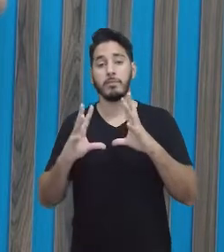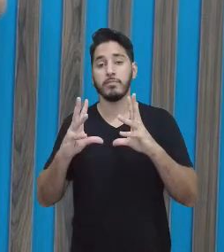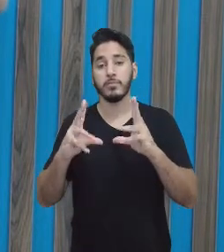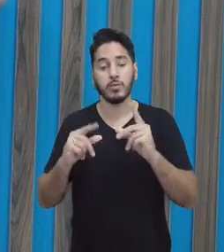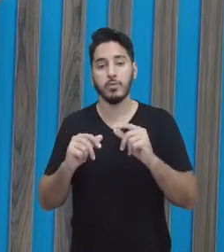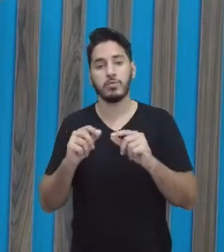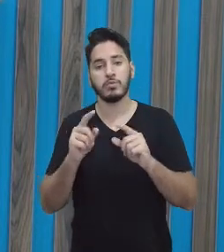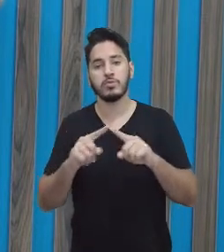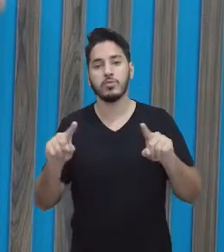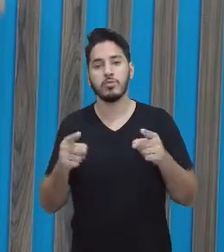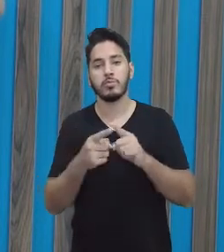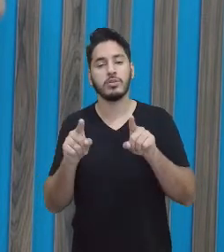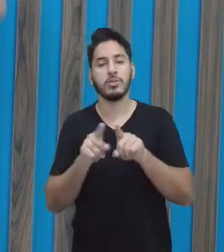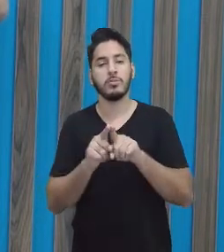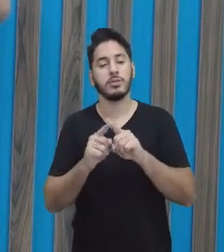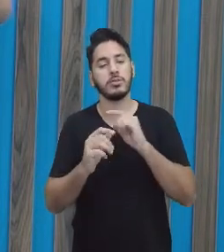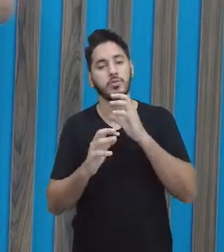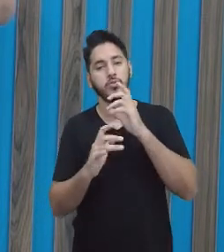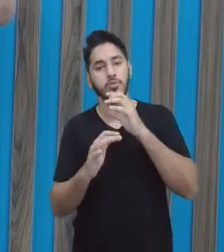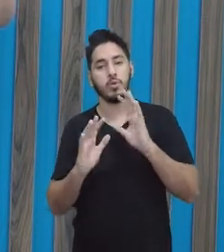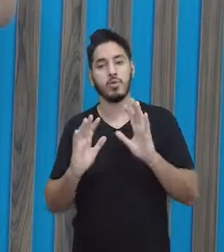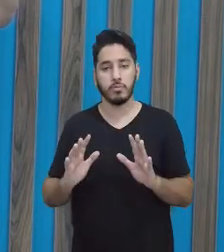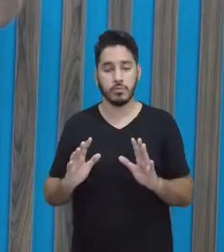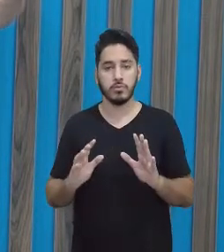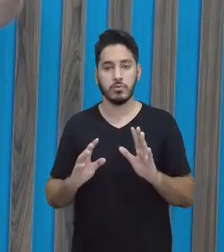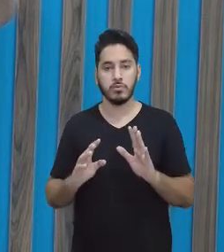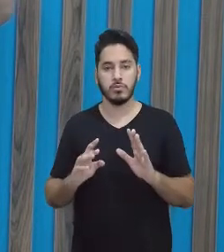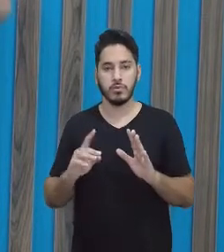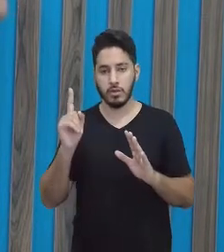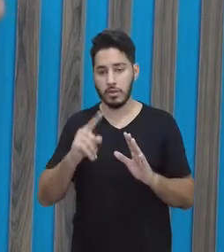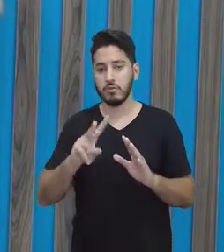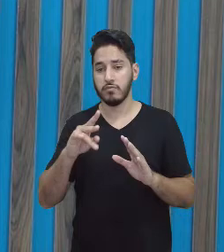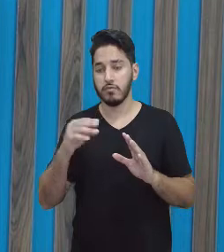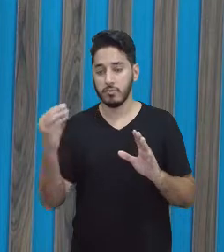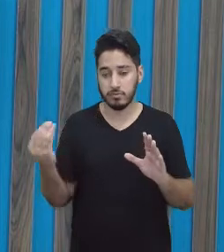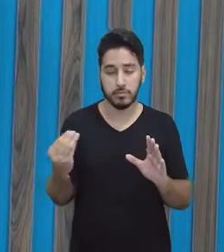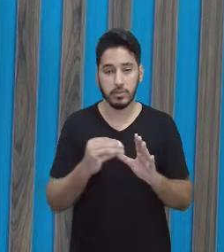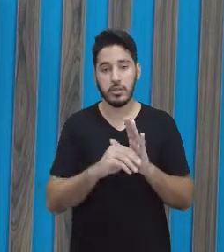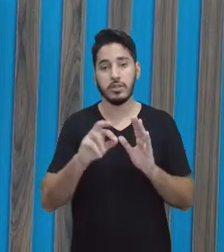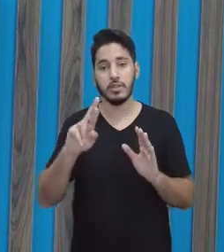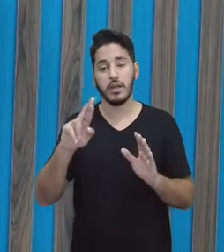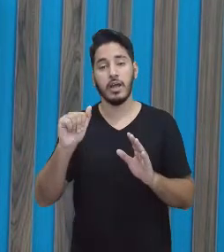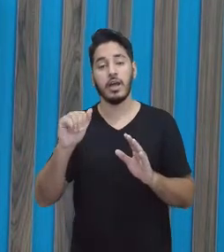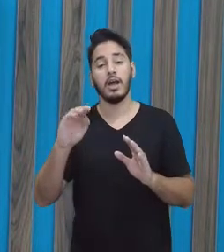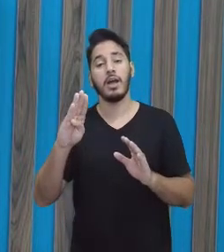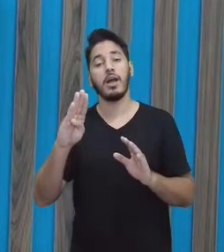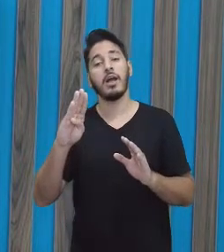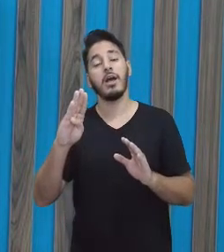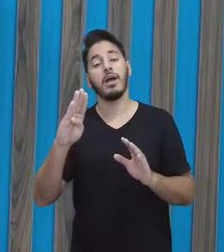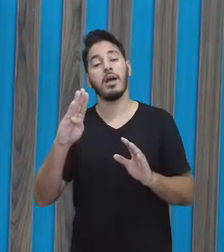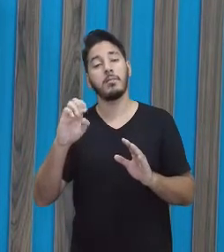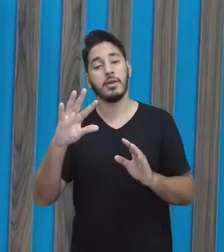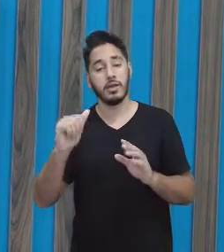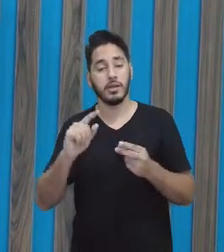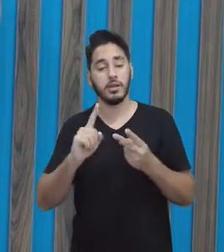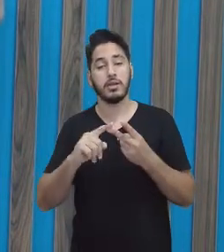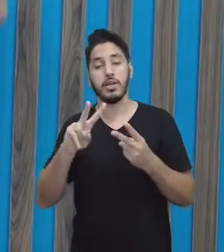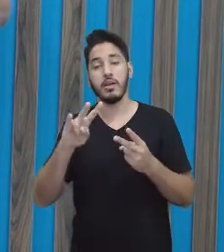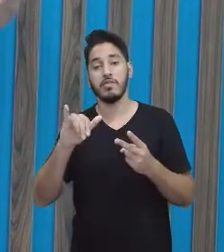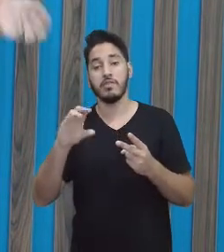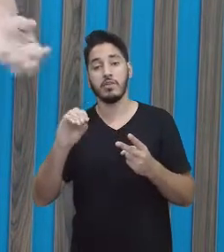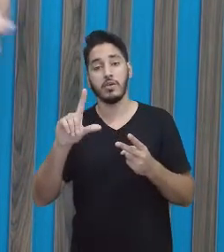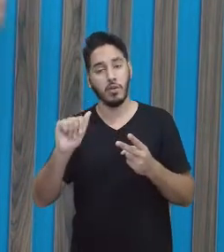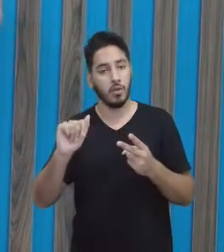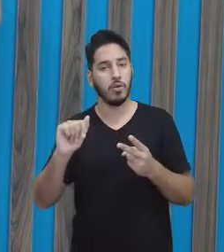os instrumentos também de sopro, mas ela foi introduzida, a rabeca e a viola, também, né, foi